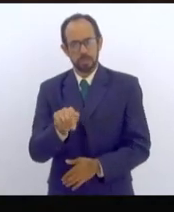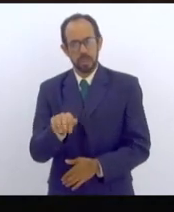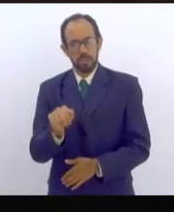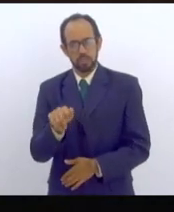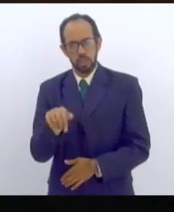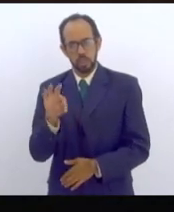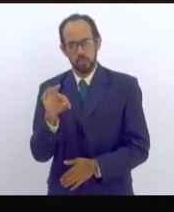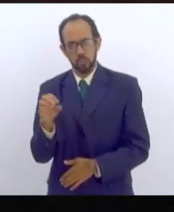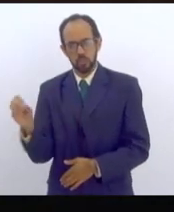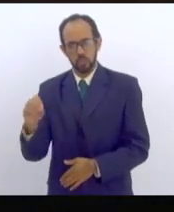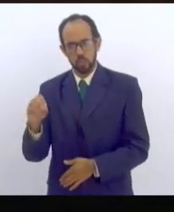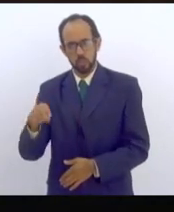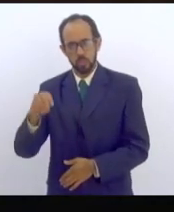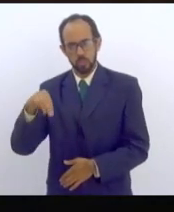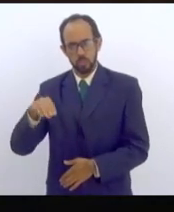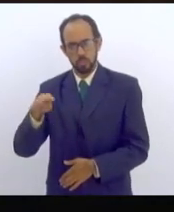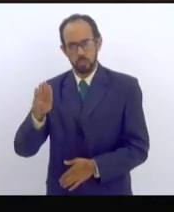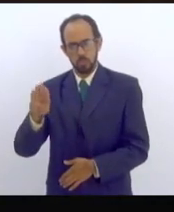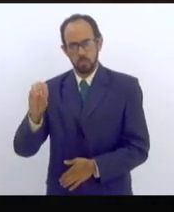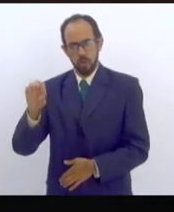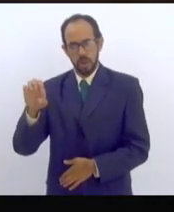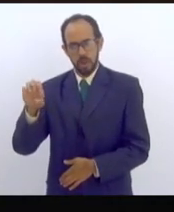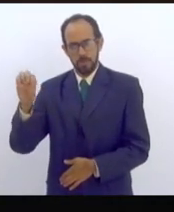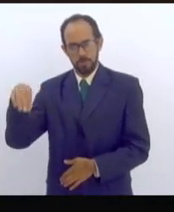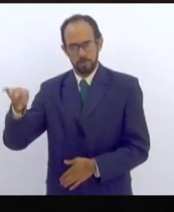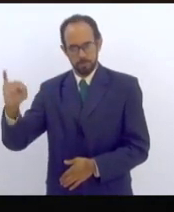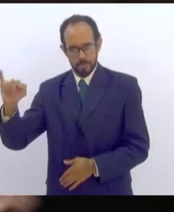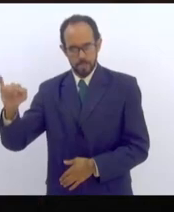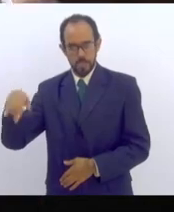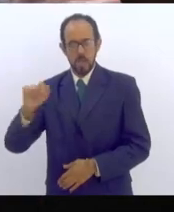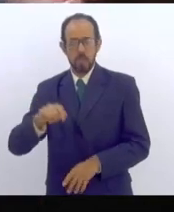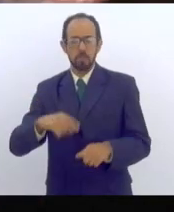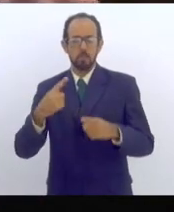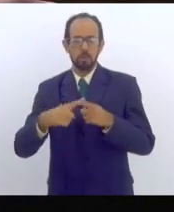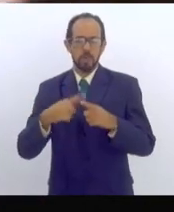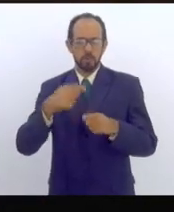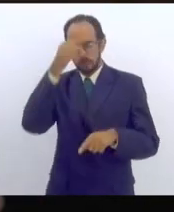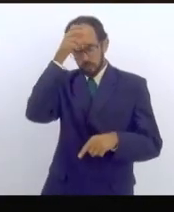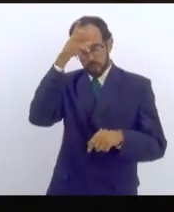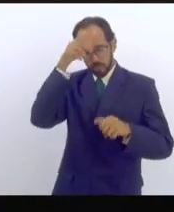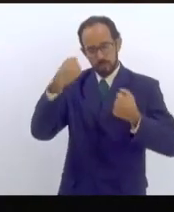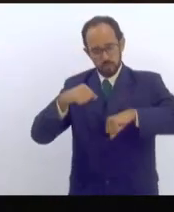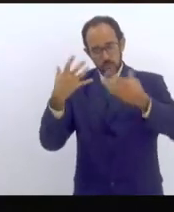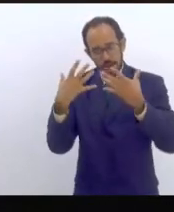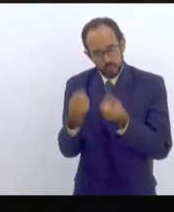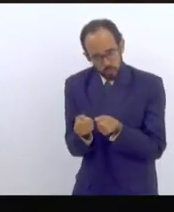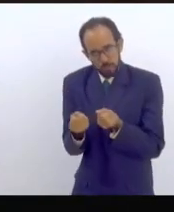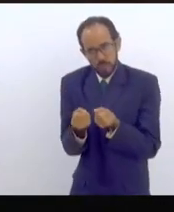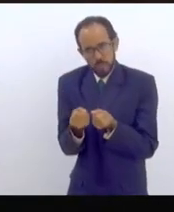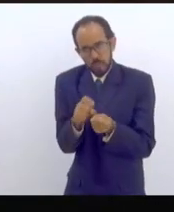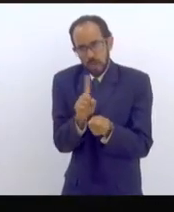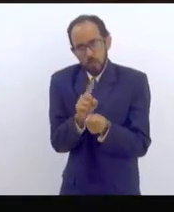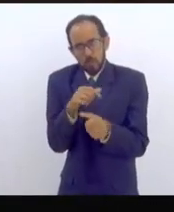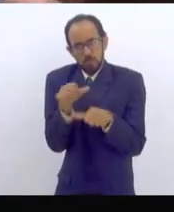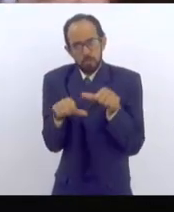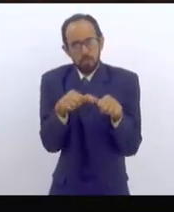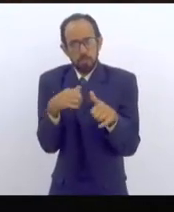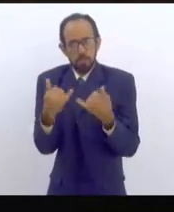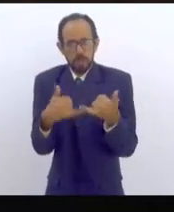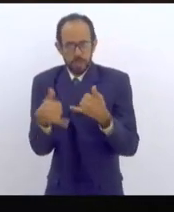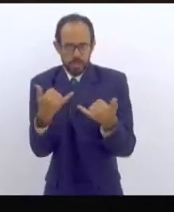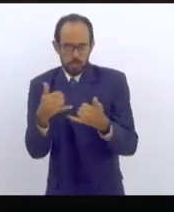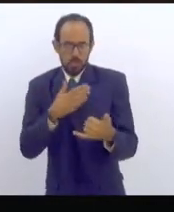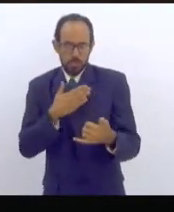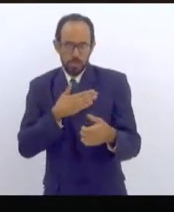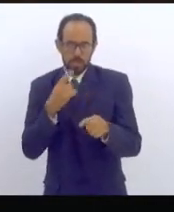hoje com o prefeito, e a prefeitura teve que pegar a obra para si, porque o governador não cumpriu a sua promessa. Então não brinquem com a minha cidade, não brinquem com